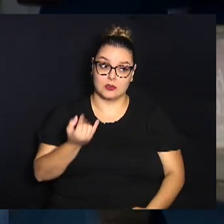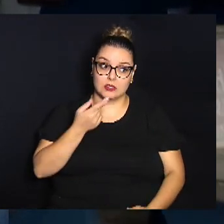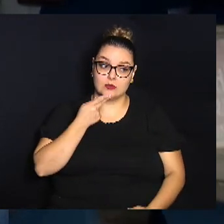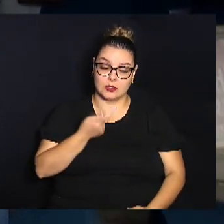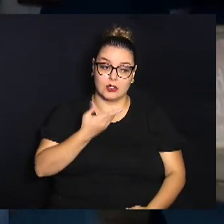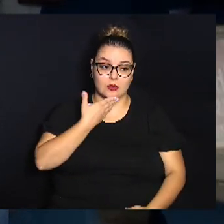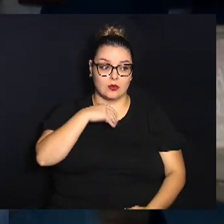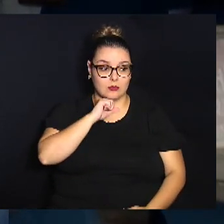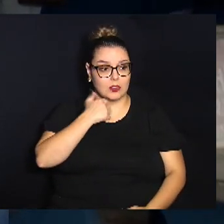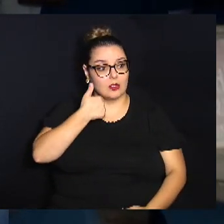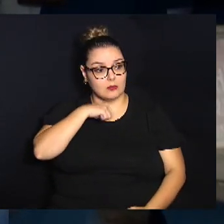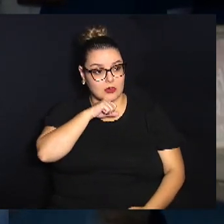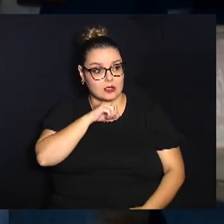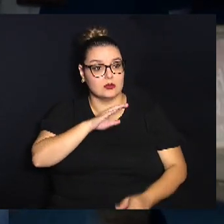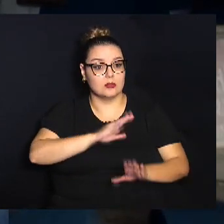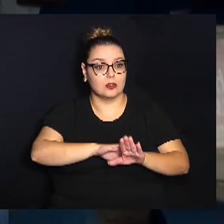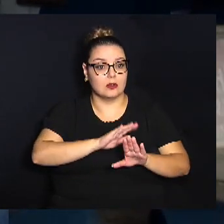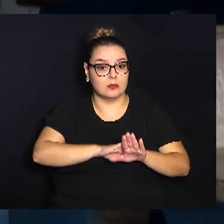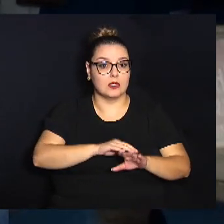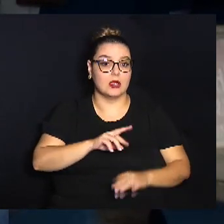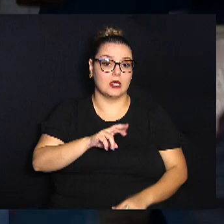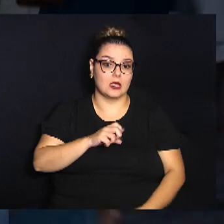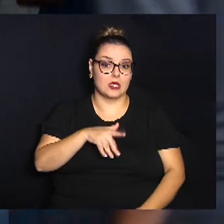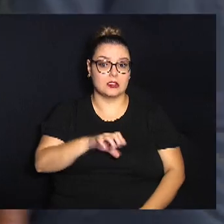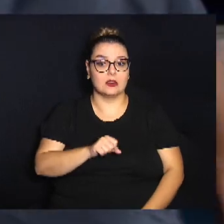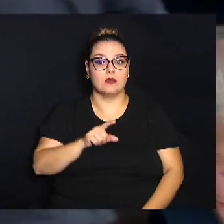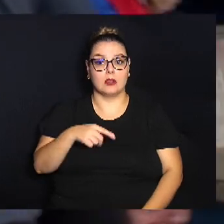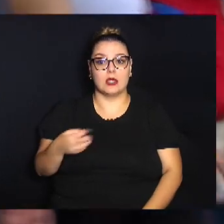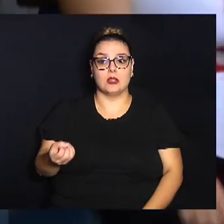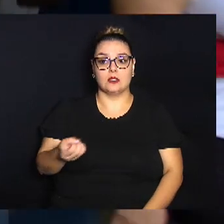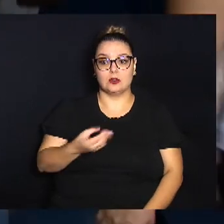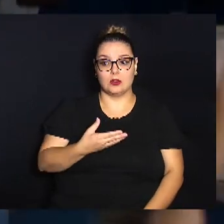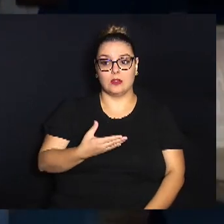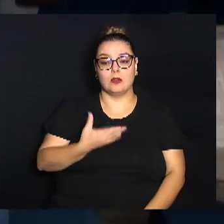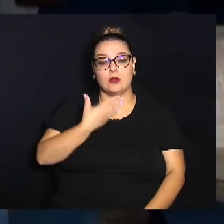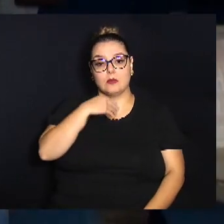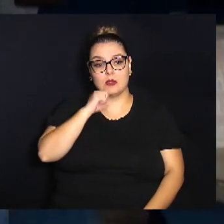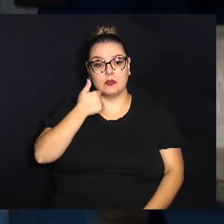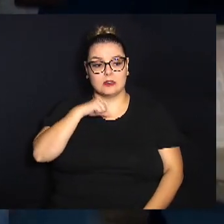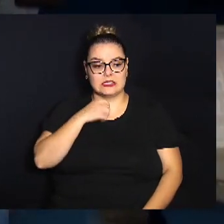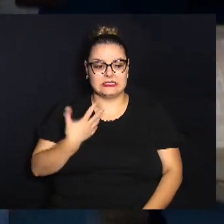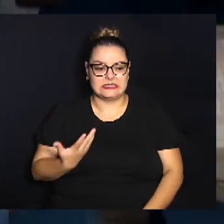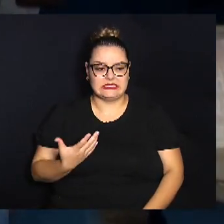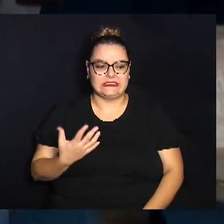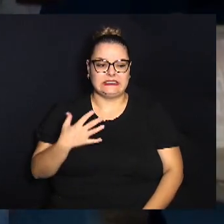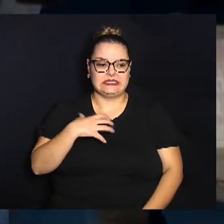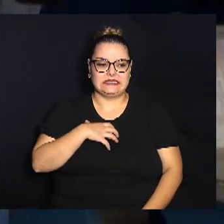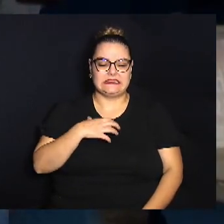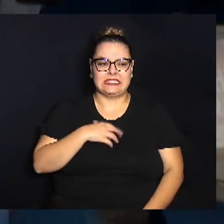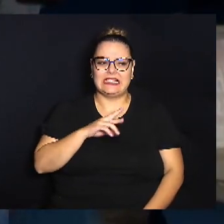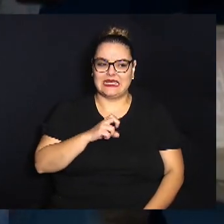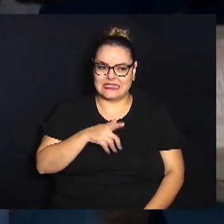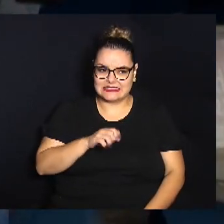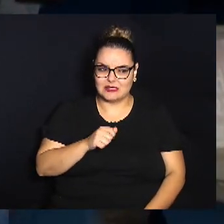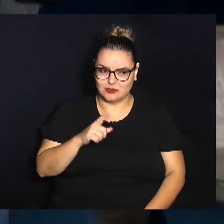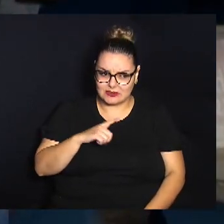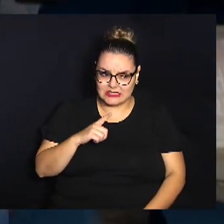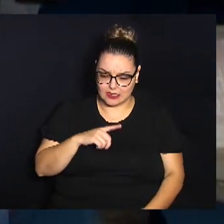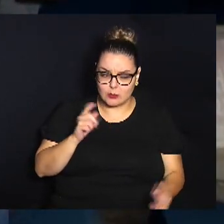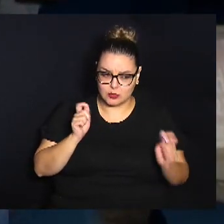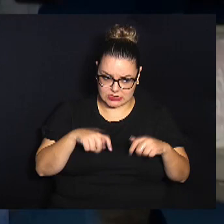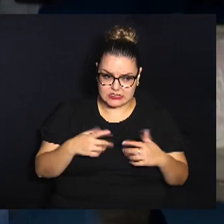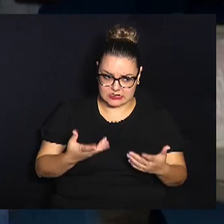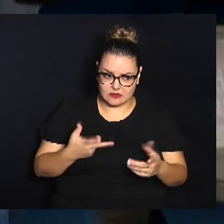pais sobre a reação, né? Porque é uma vacina nova e aí os pais já imaginam assim, nossa, mas será que vai ter alguma reação? Tem alguma reação possível para